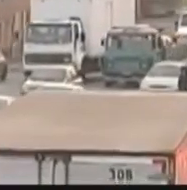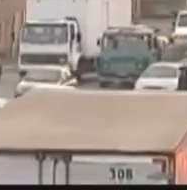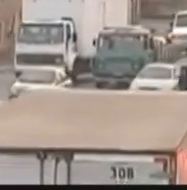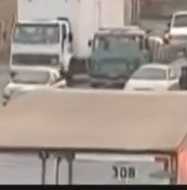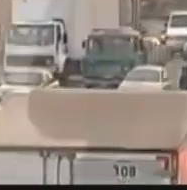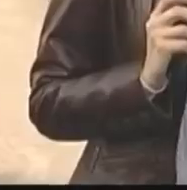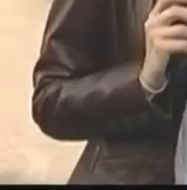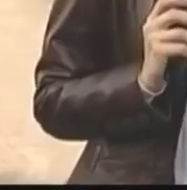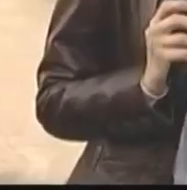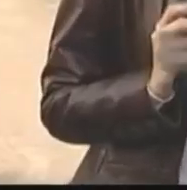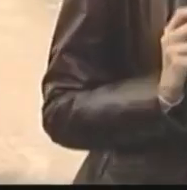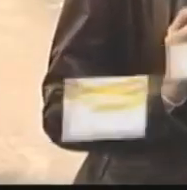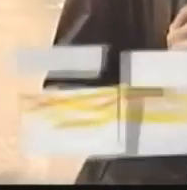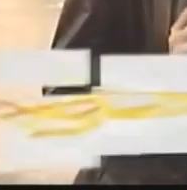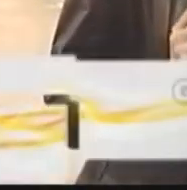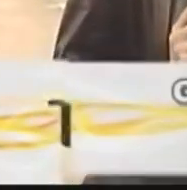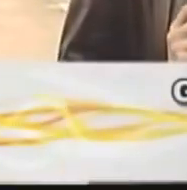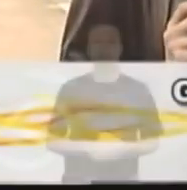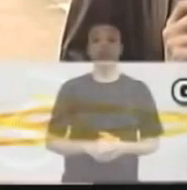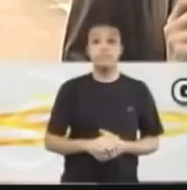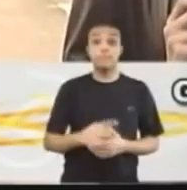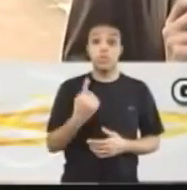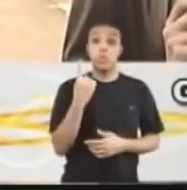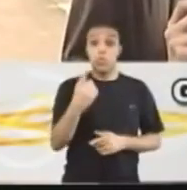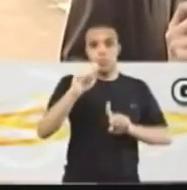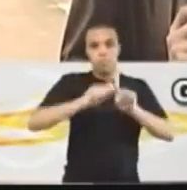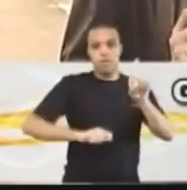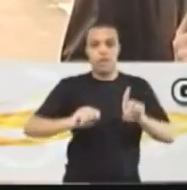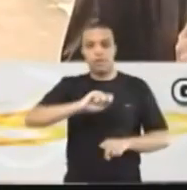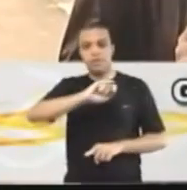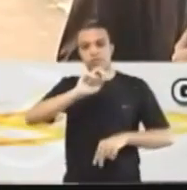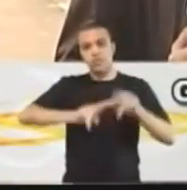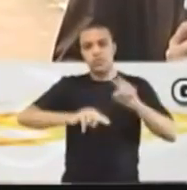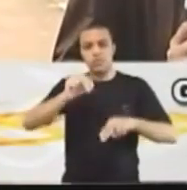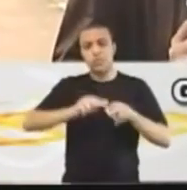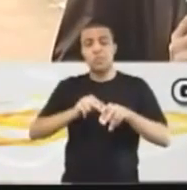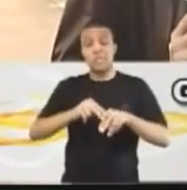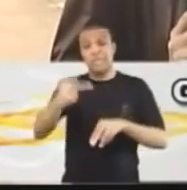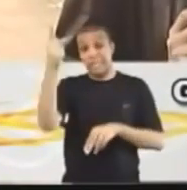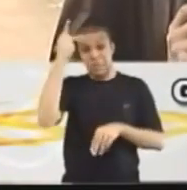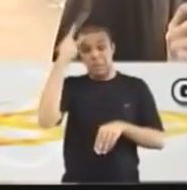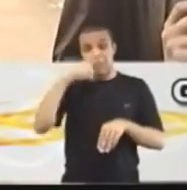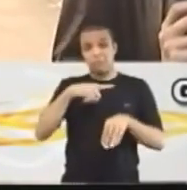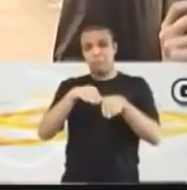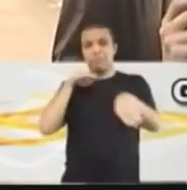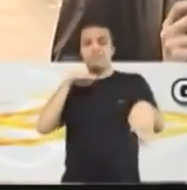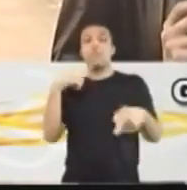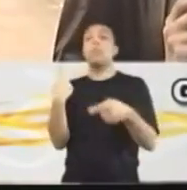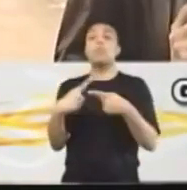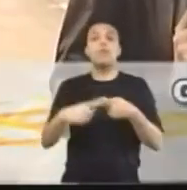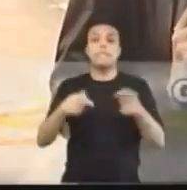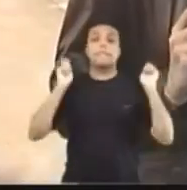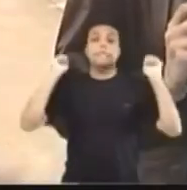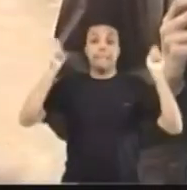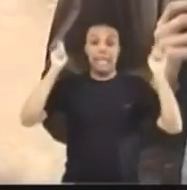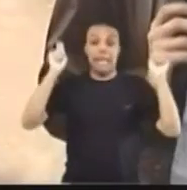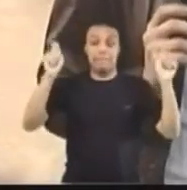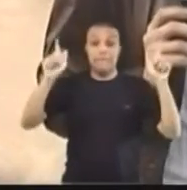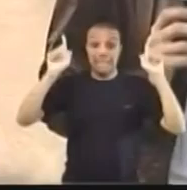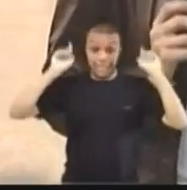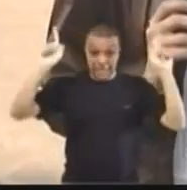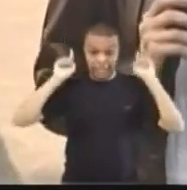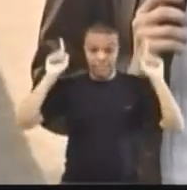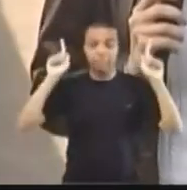vídeo Primeiro de Junho A Grande São Paulo enfrenta congestionamentos por conta da greve do transporte